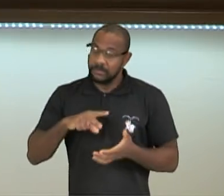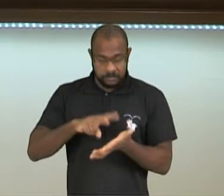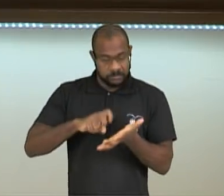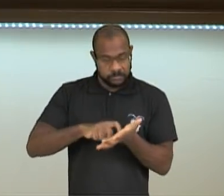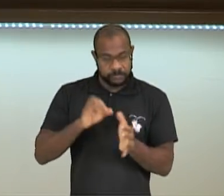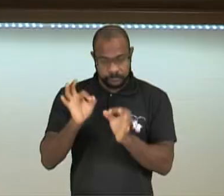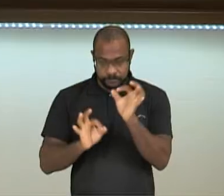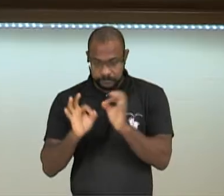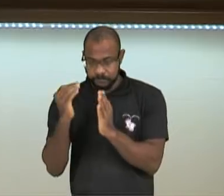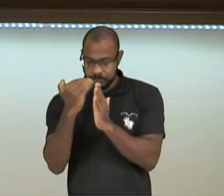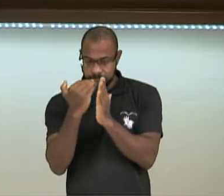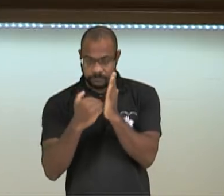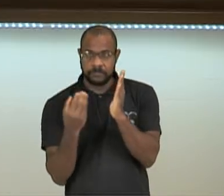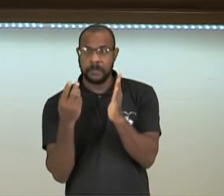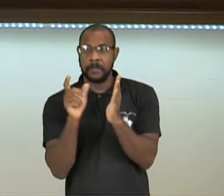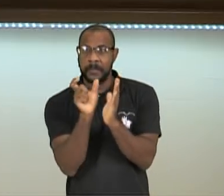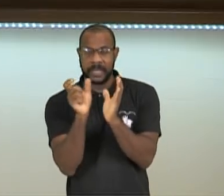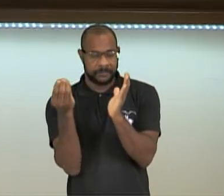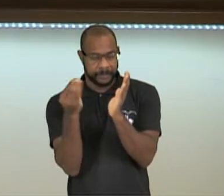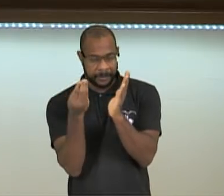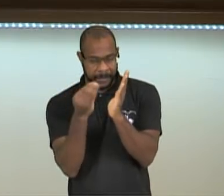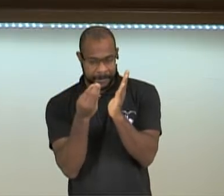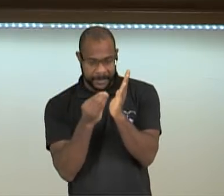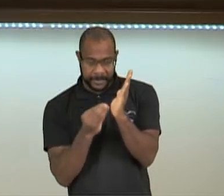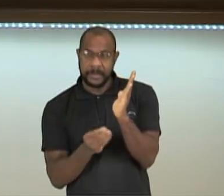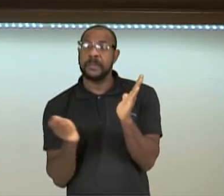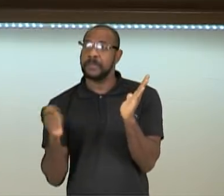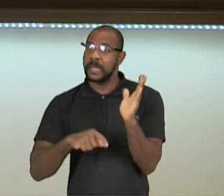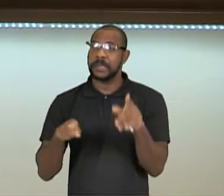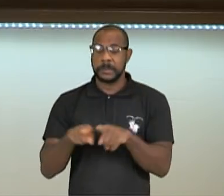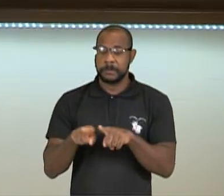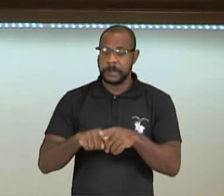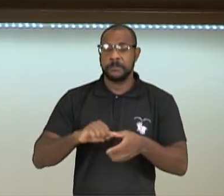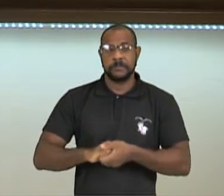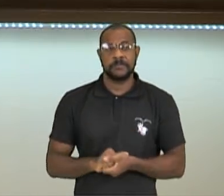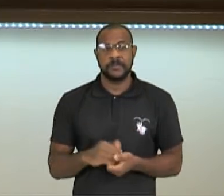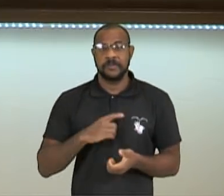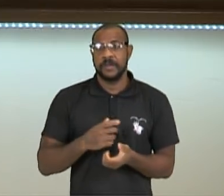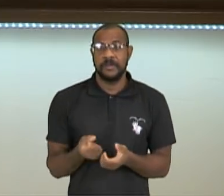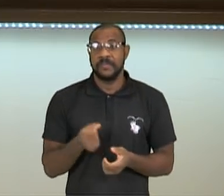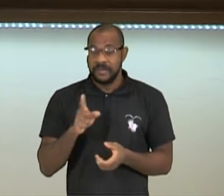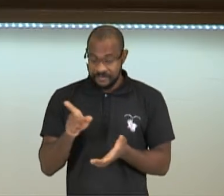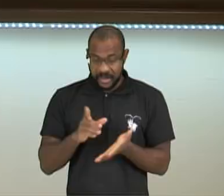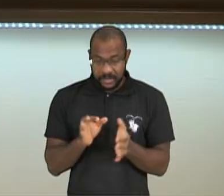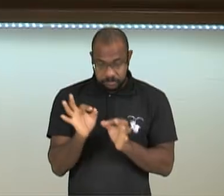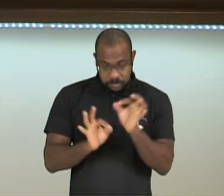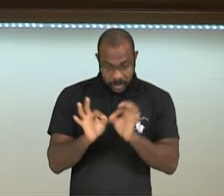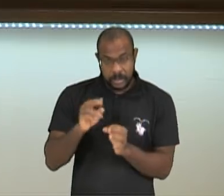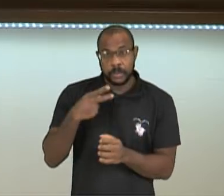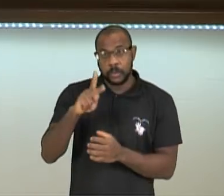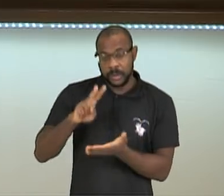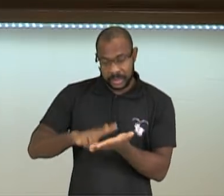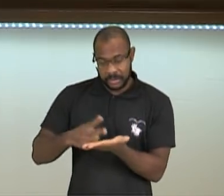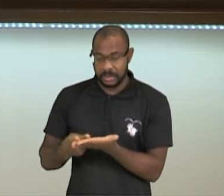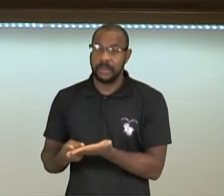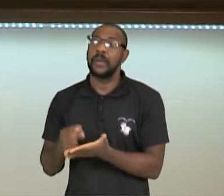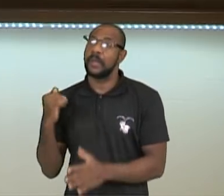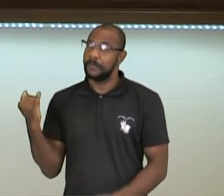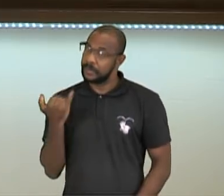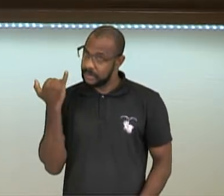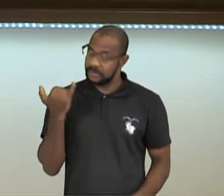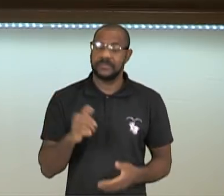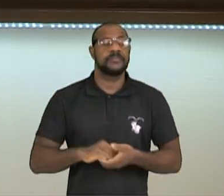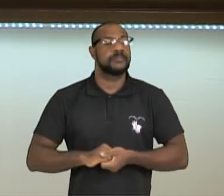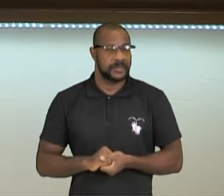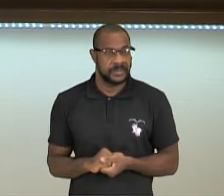Você pode ir colocando no dicionário, procurando as palavrinhas, vai montando a sua tradução. A tradução, ela é que nem um